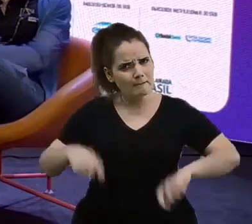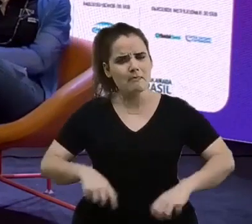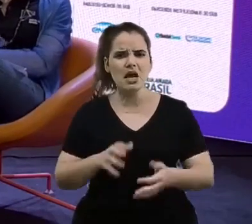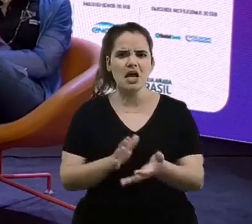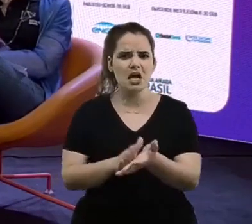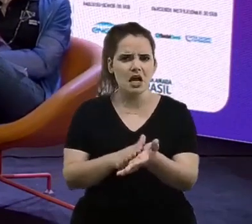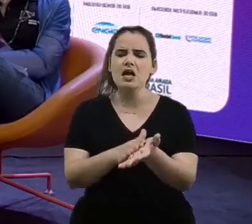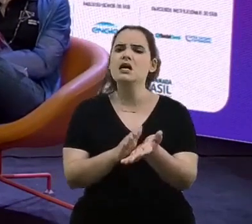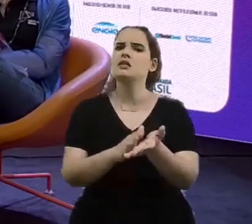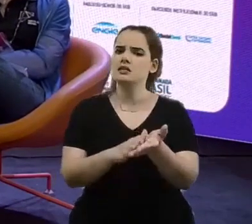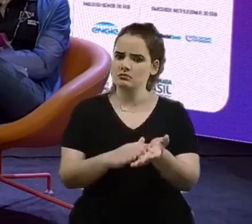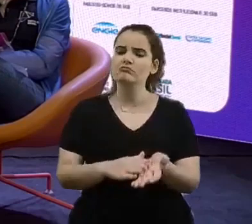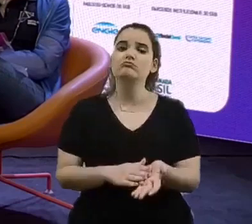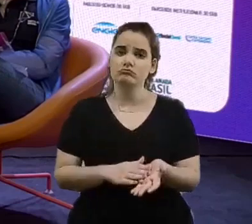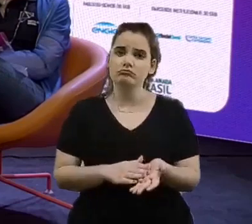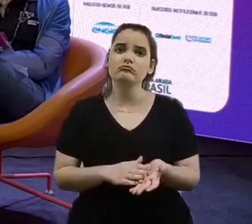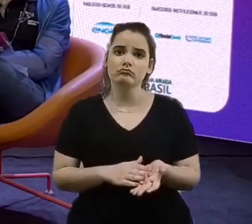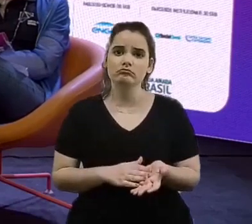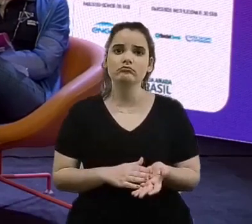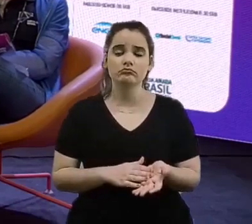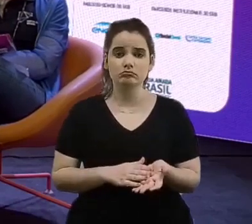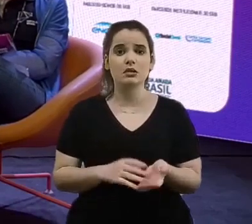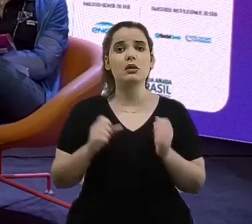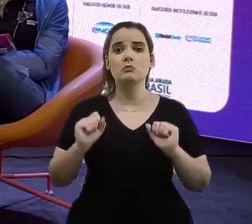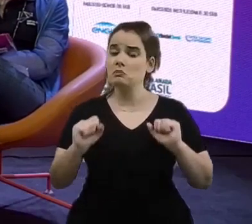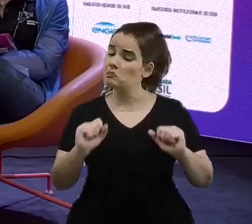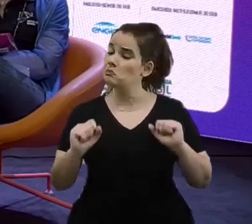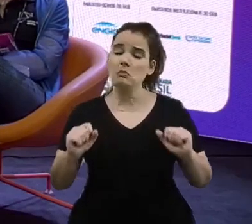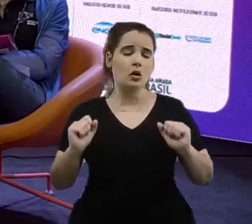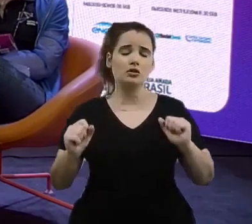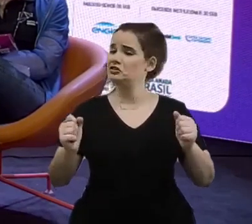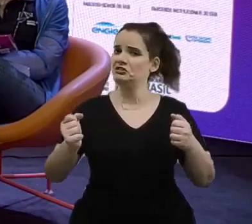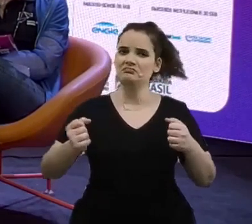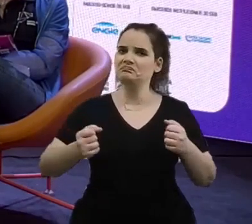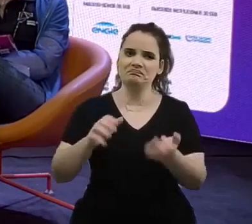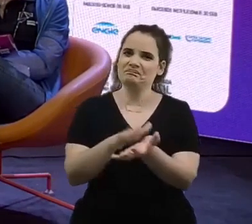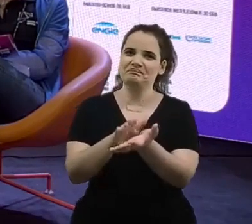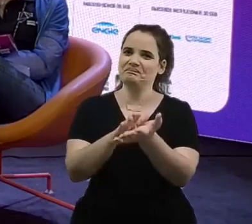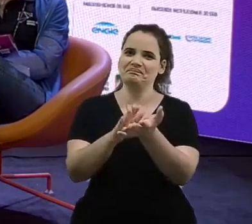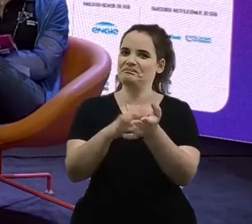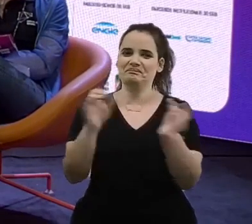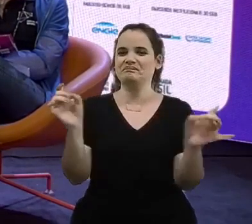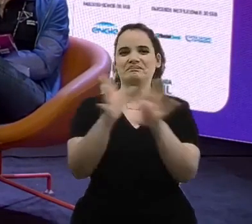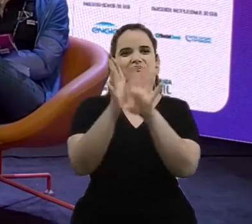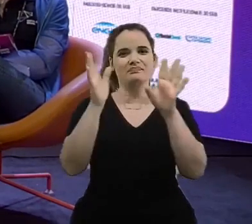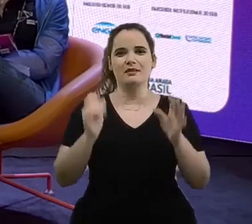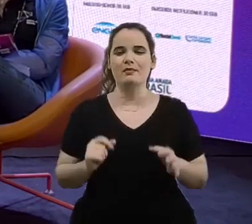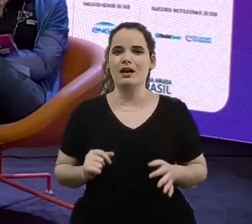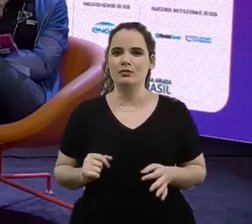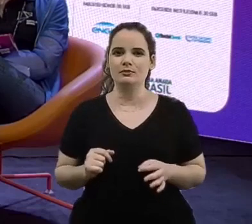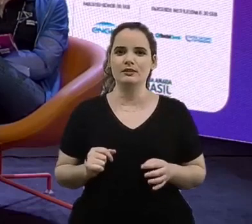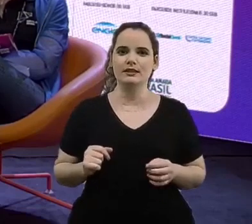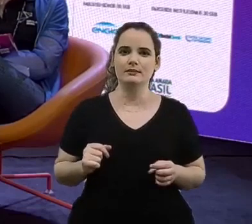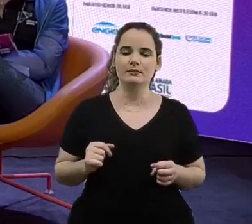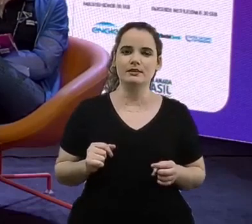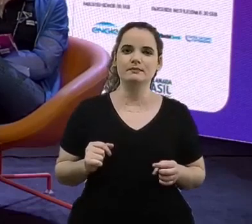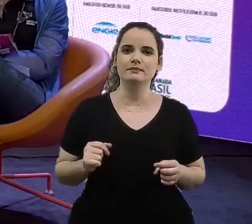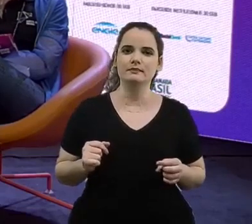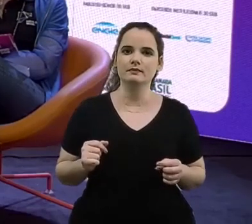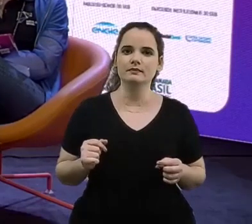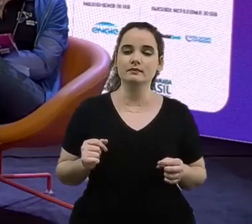o resultado do laboratório com o caso que estava notificado pela unidade de saúde, né, e a gente também precisou fazer